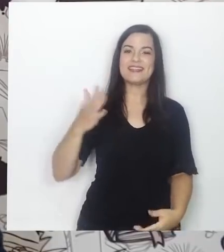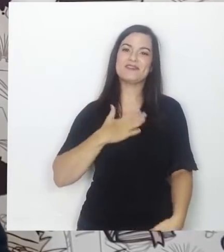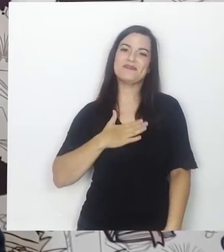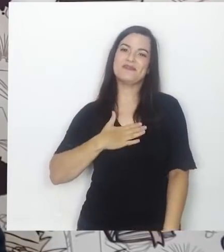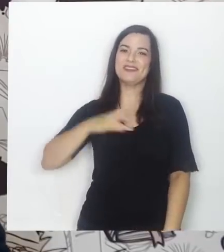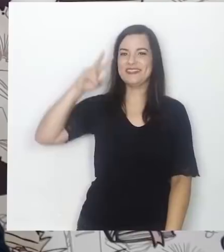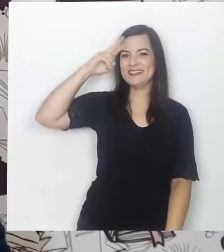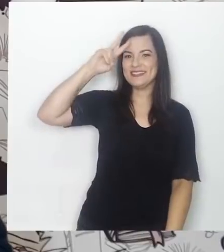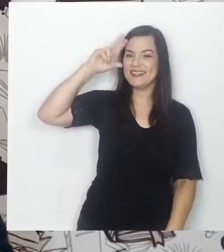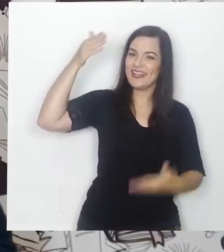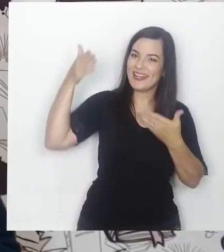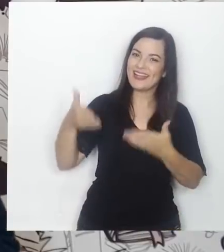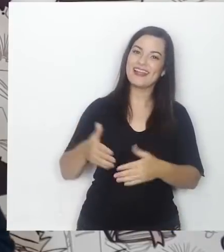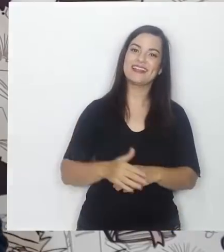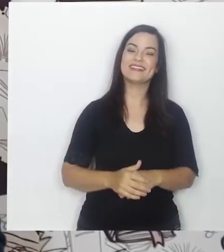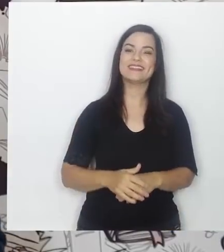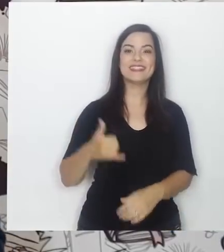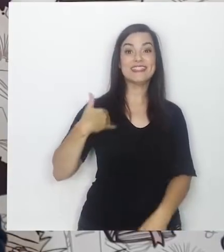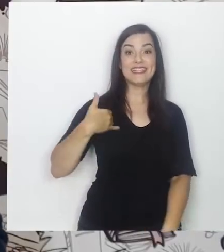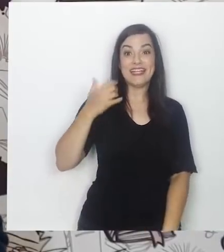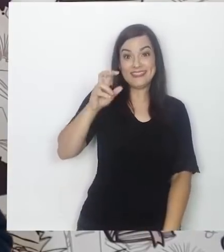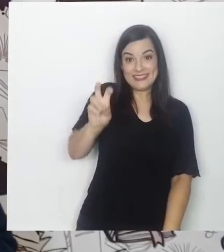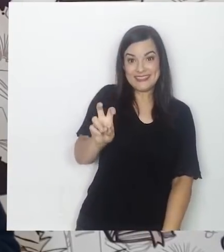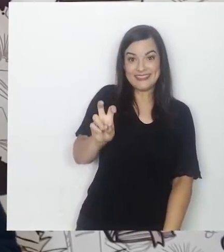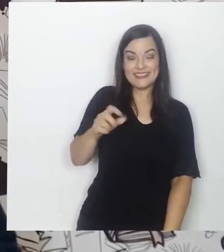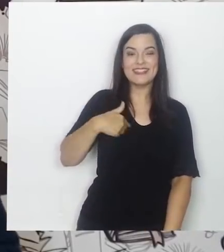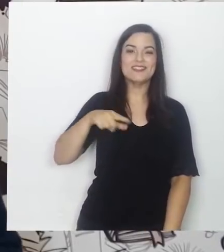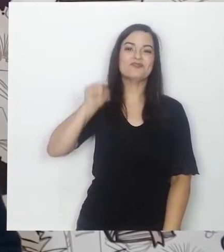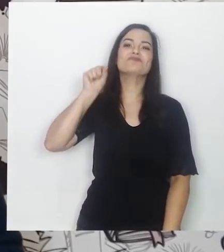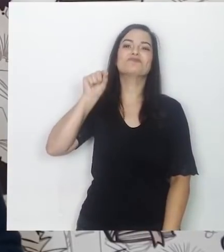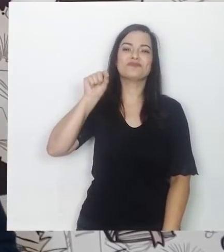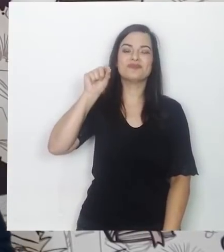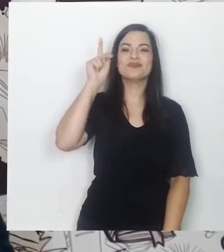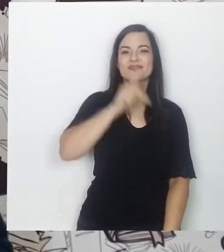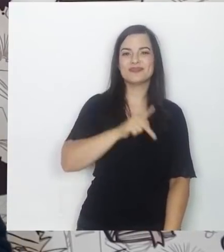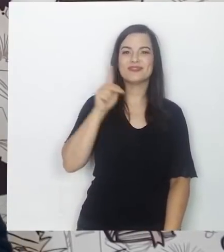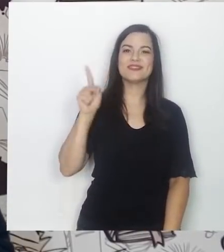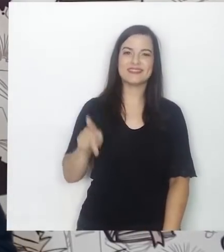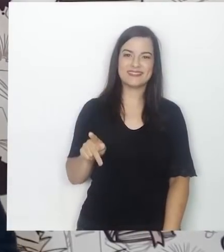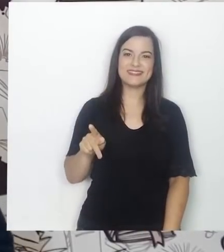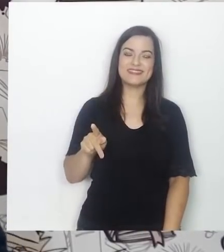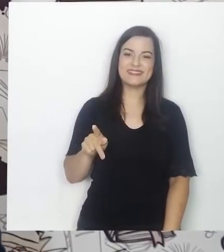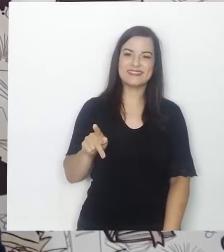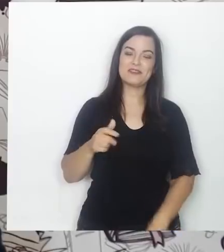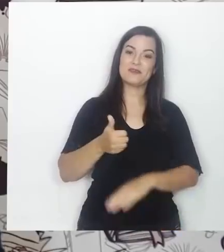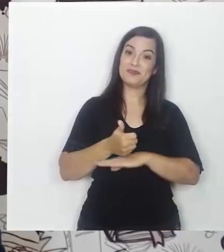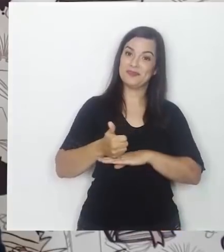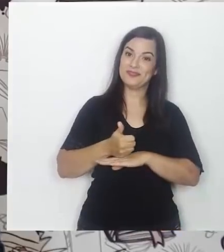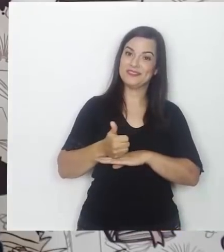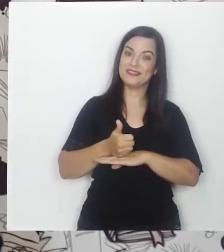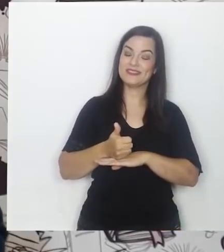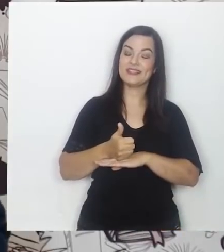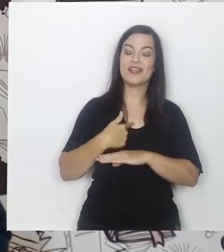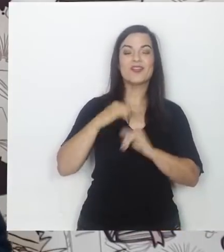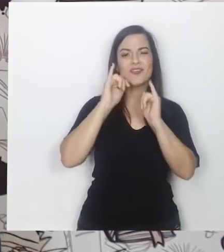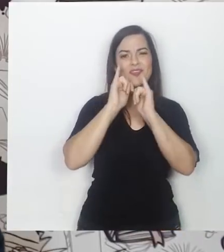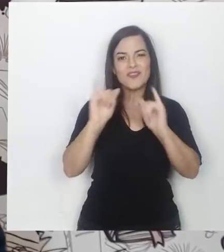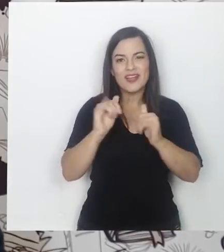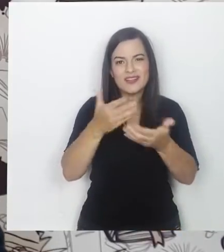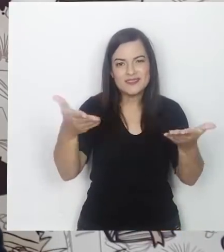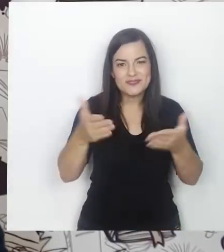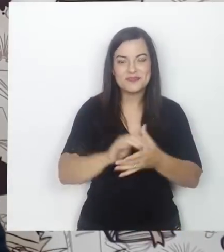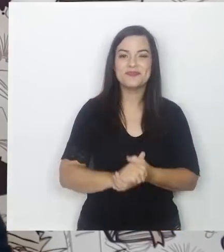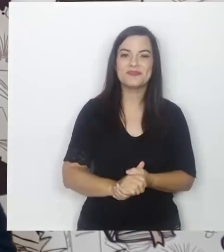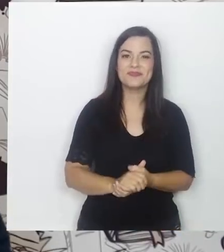é a minha história, que com 5 anos escolhi ser professora e eu digo para vocês, crianças